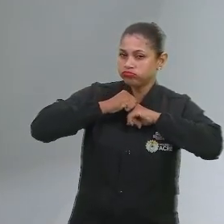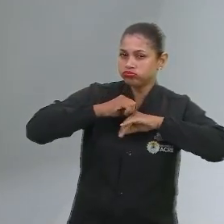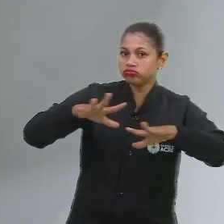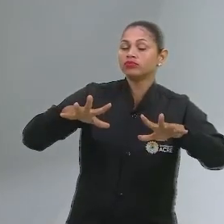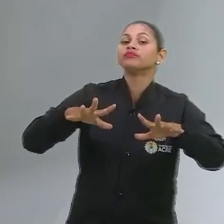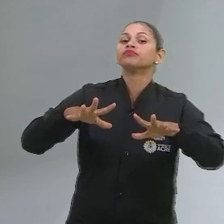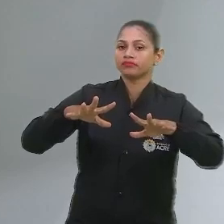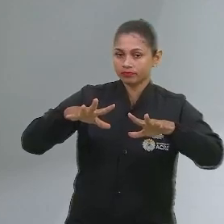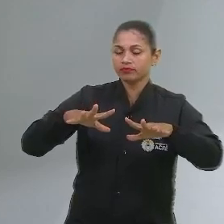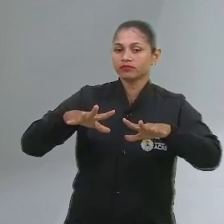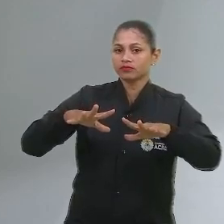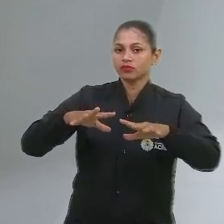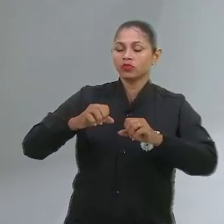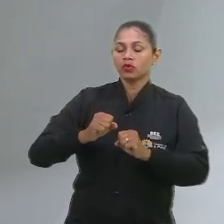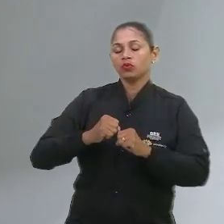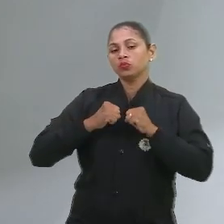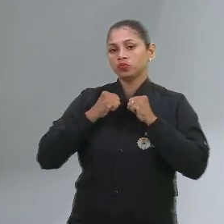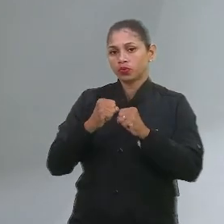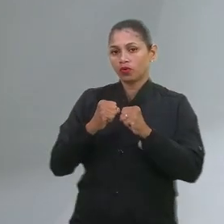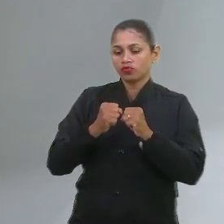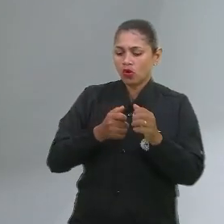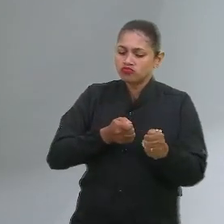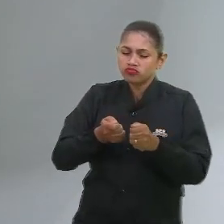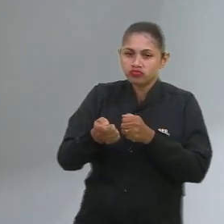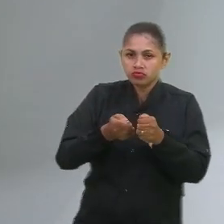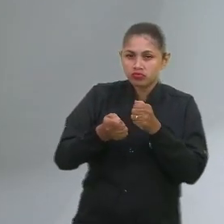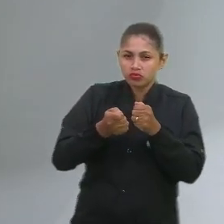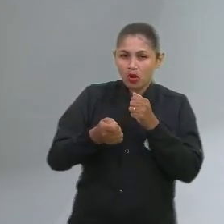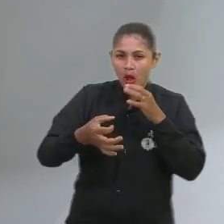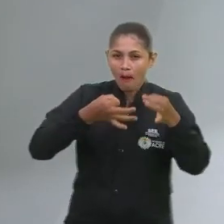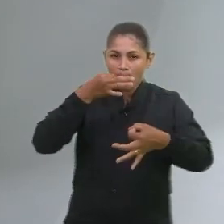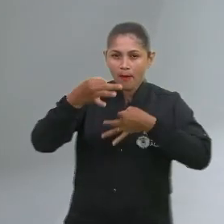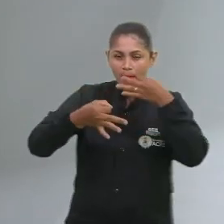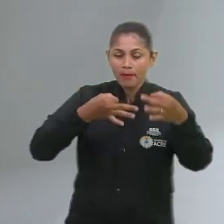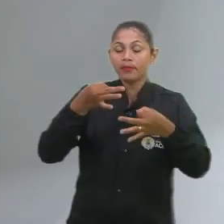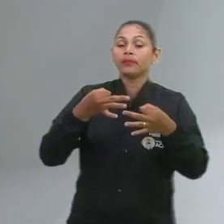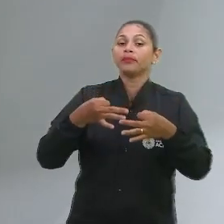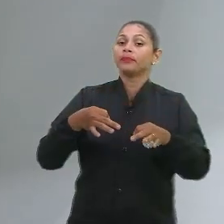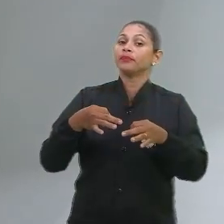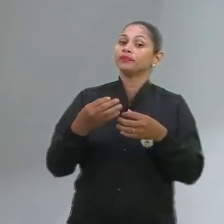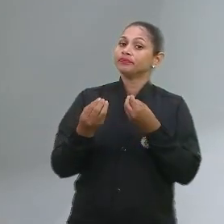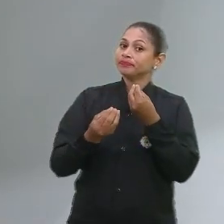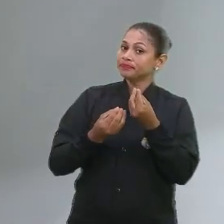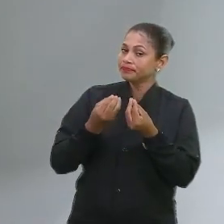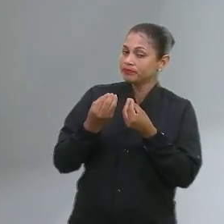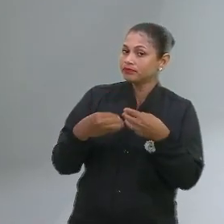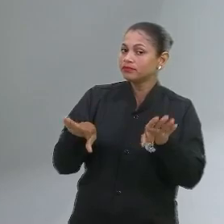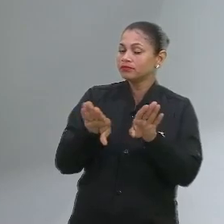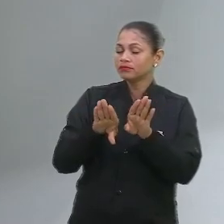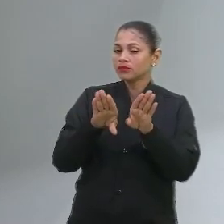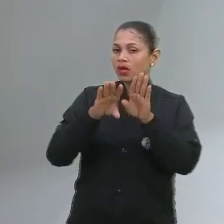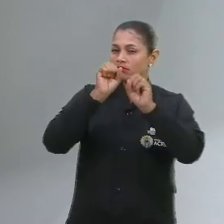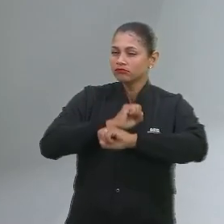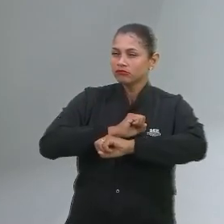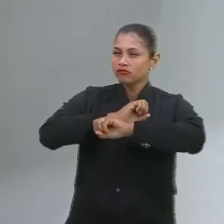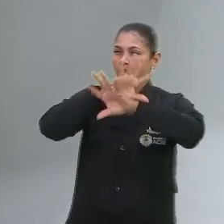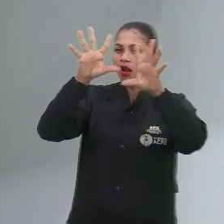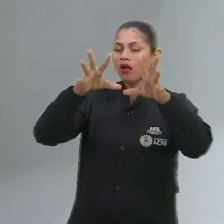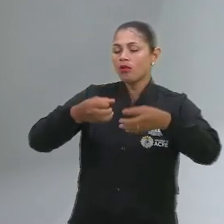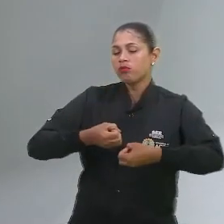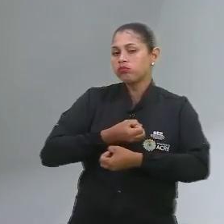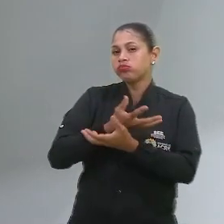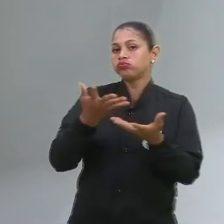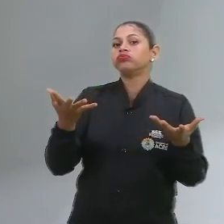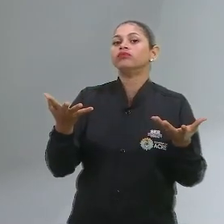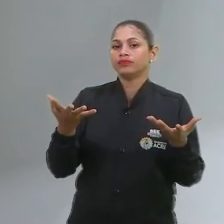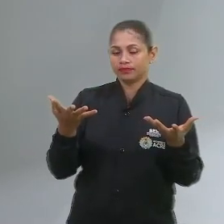poder, Pode manipular opiniões, como pode levar esclarecimento para o grande público,